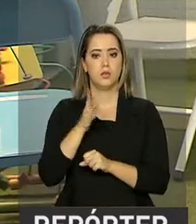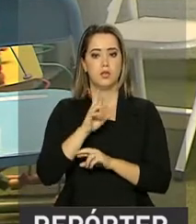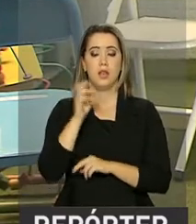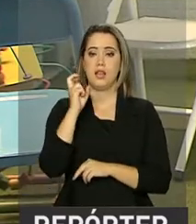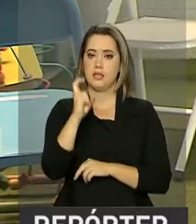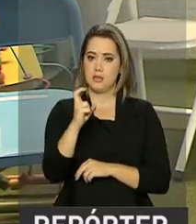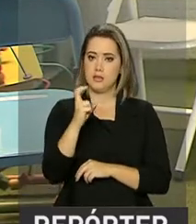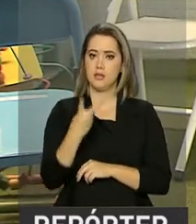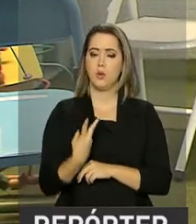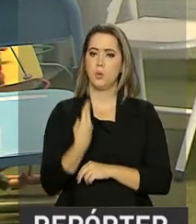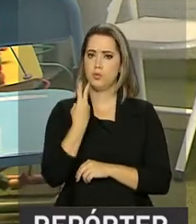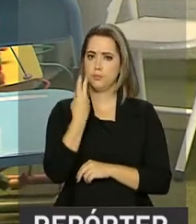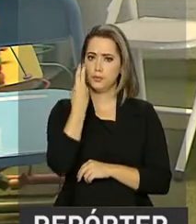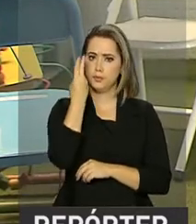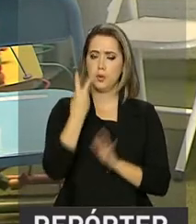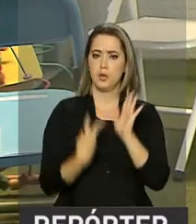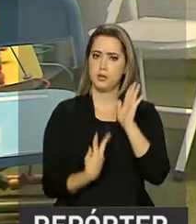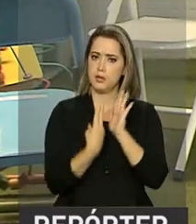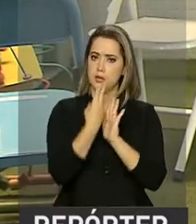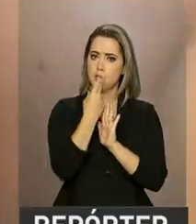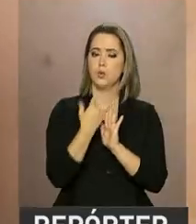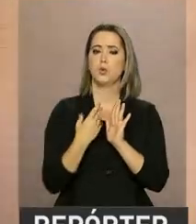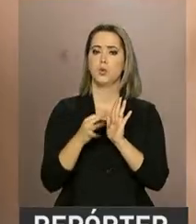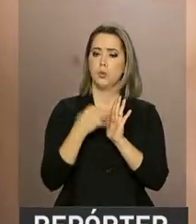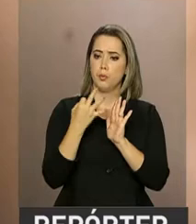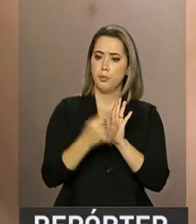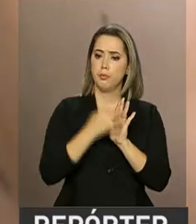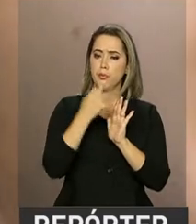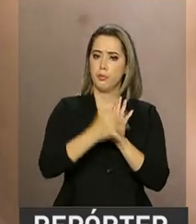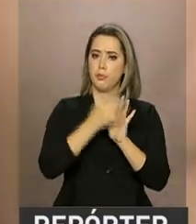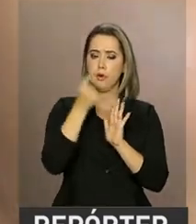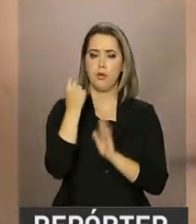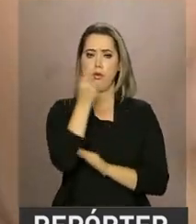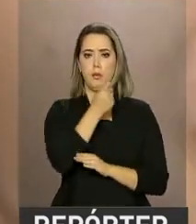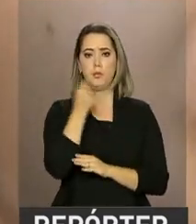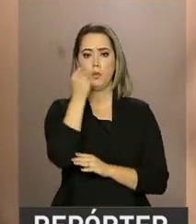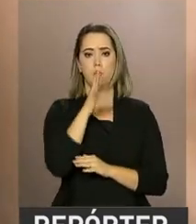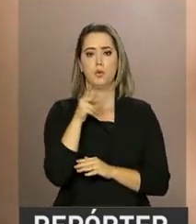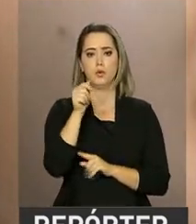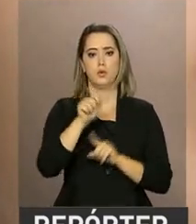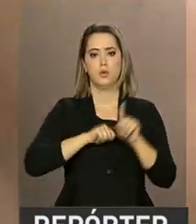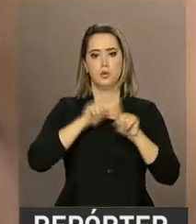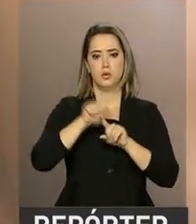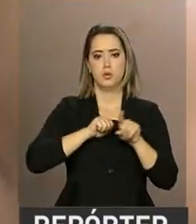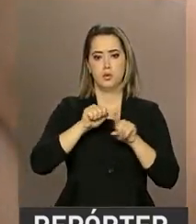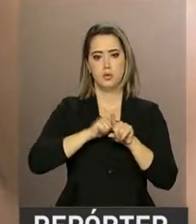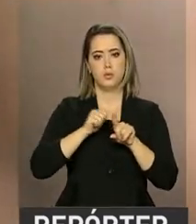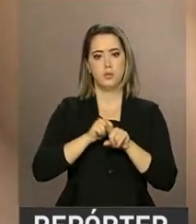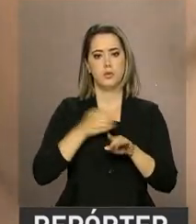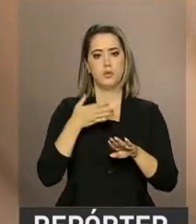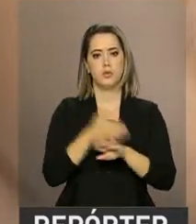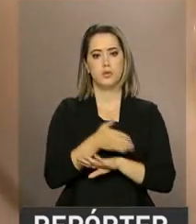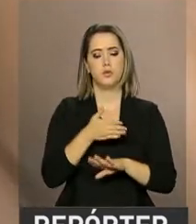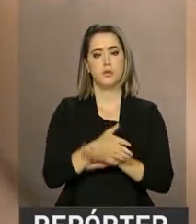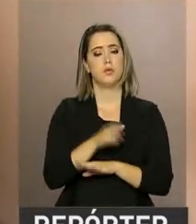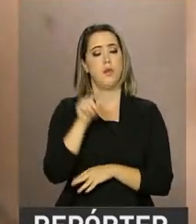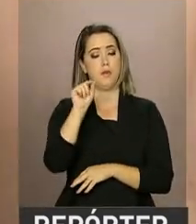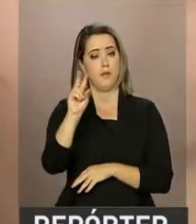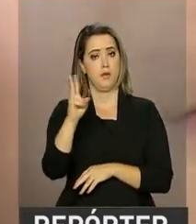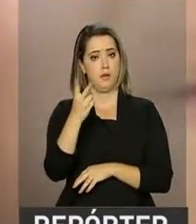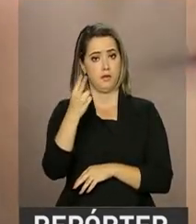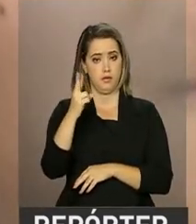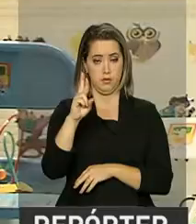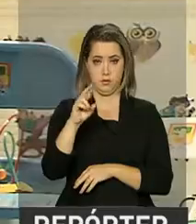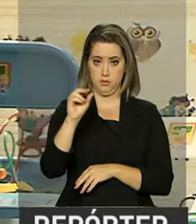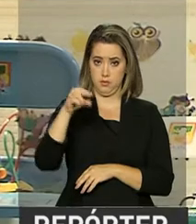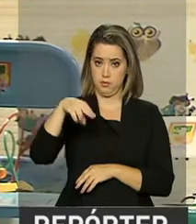cinco cirurgias para corrigir a fissura labial todo mês a menina vai com a avó hospital regional da asa norte em brasília para o